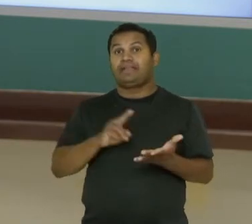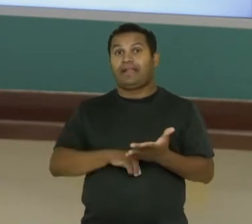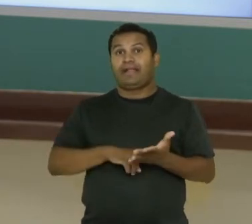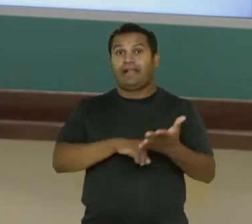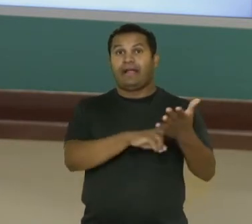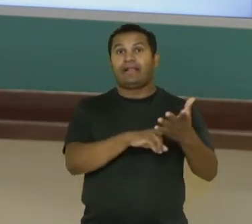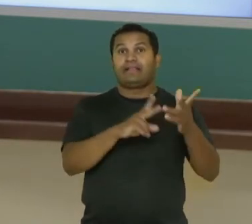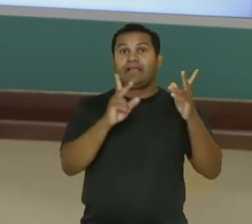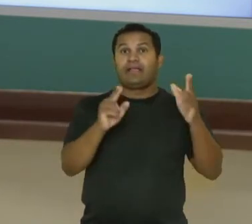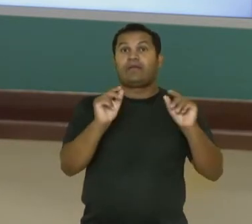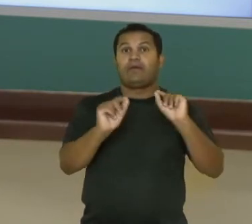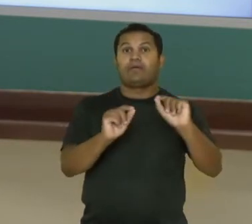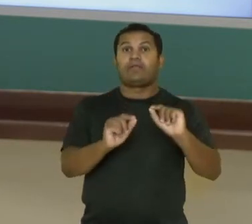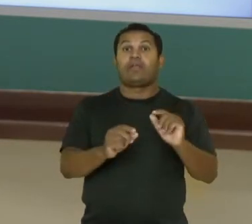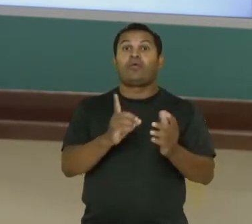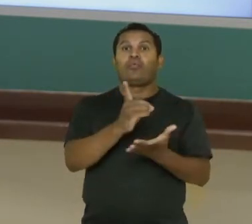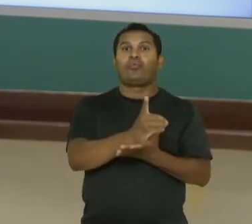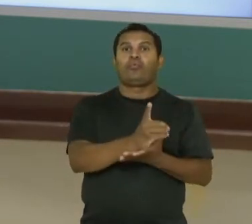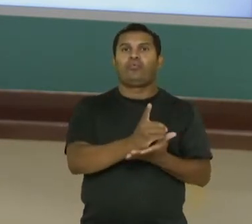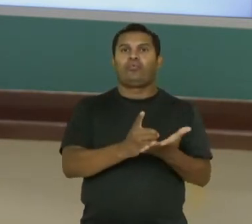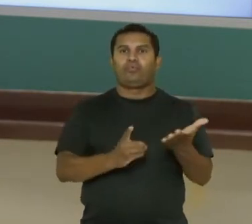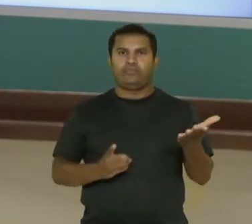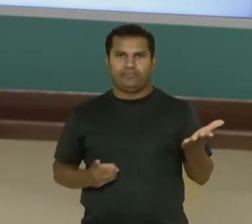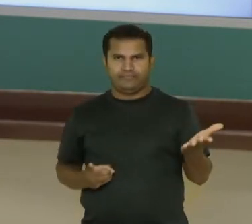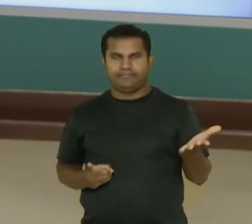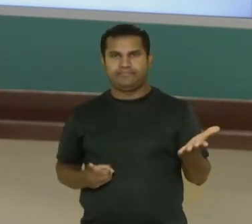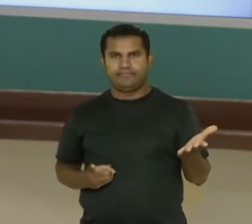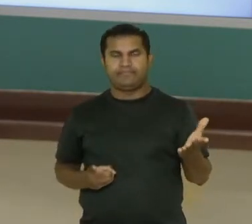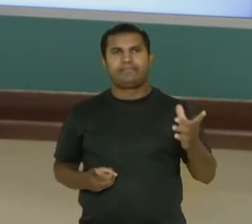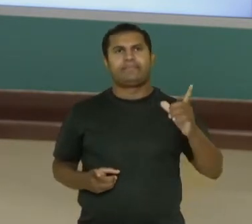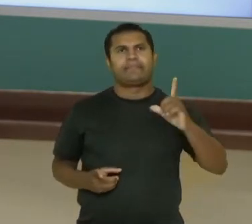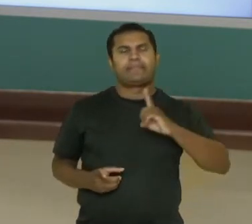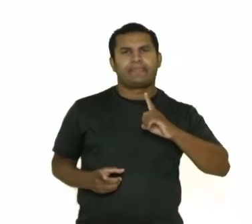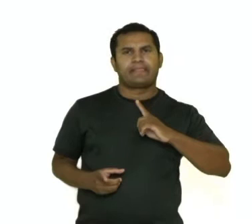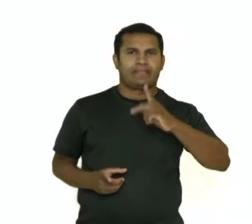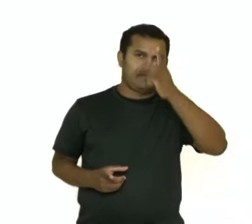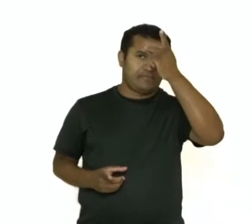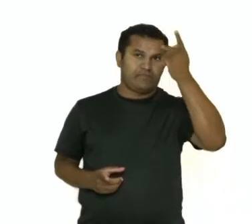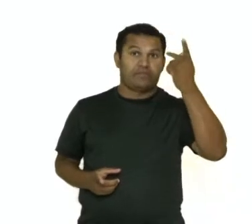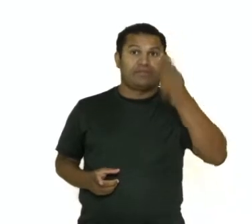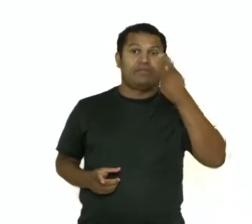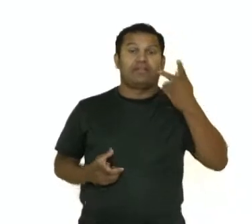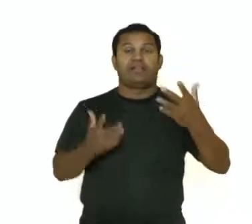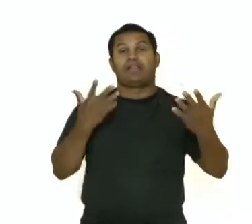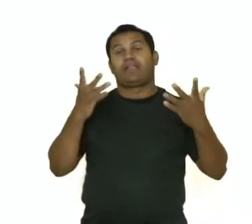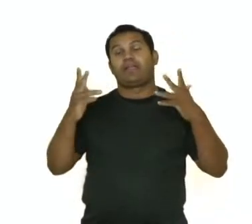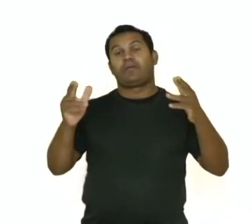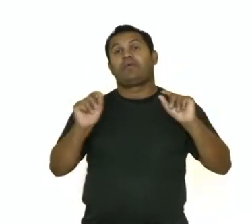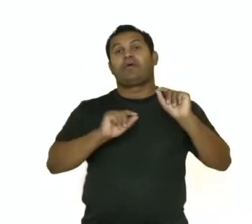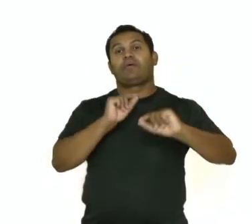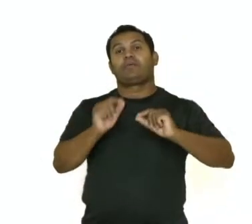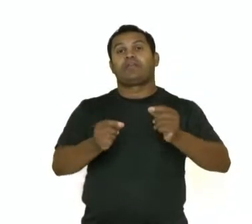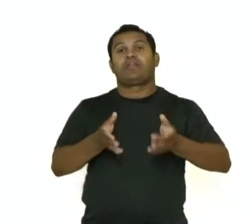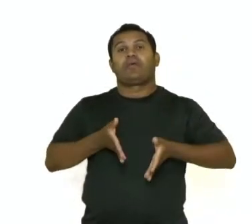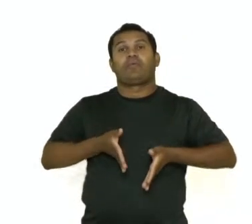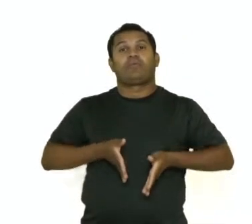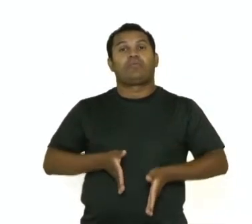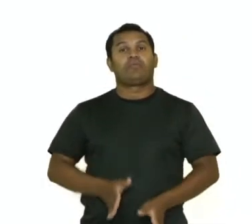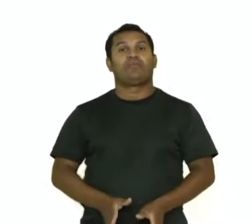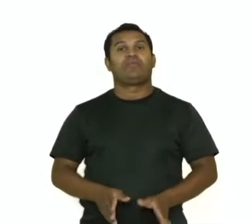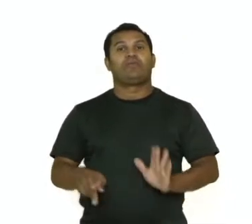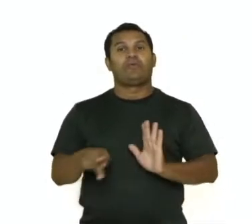certidão de nascimento do Brasil, como uma metáfora. Literatura escrita em 1500